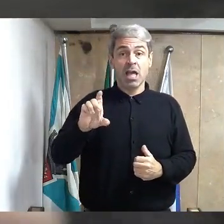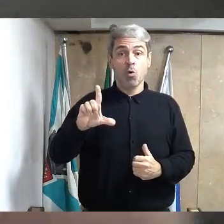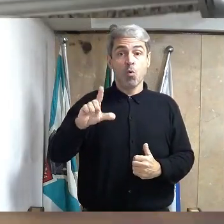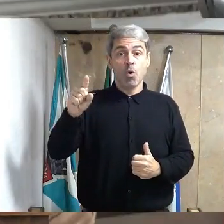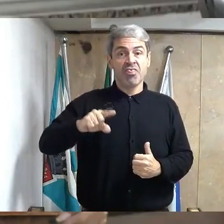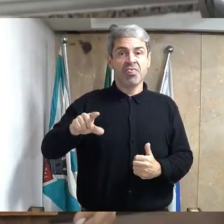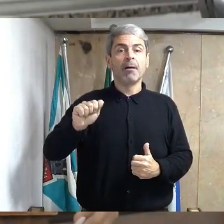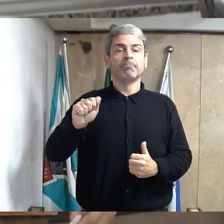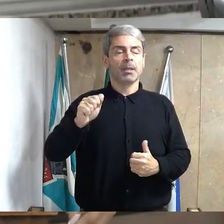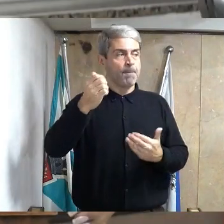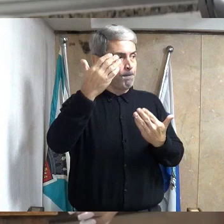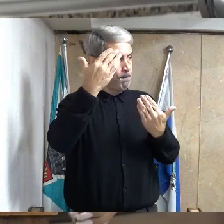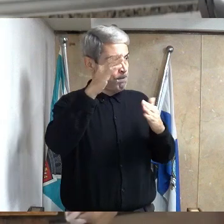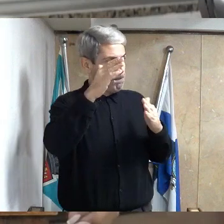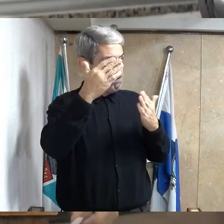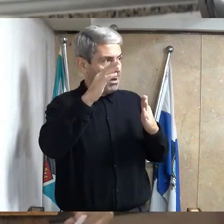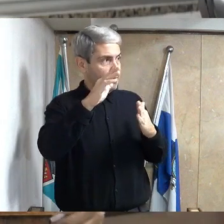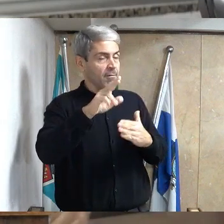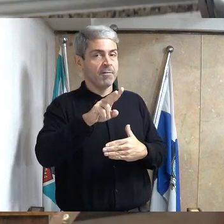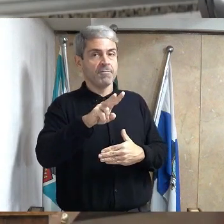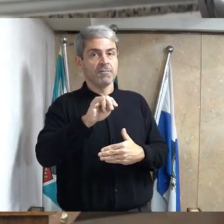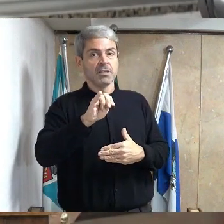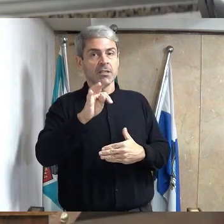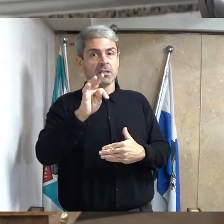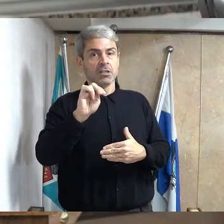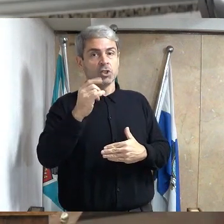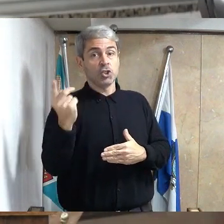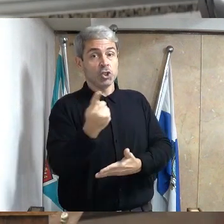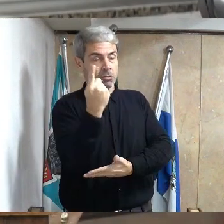Parabéns, Vitinho.